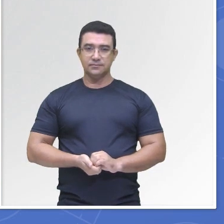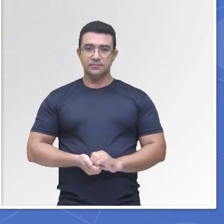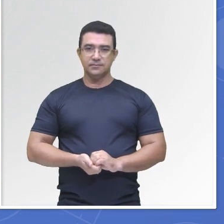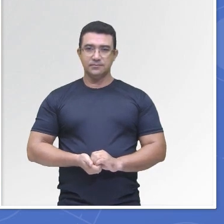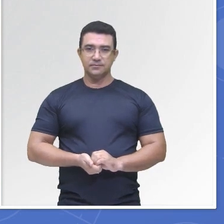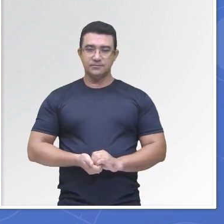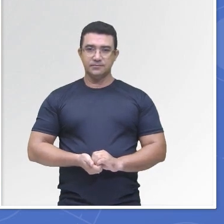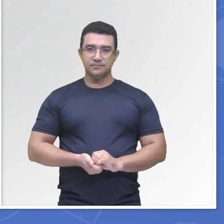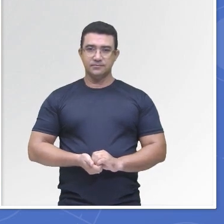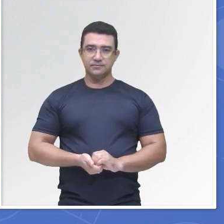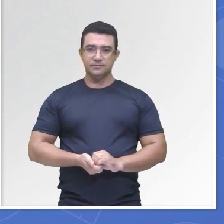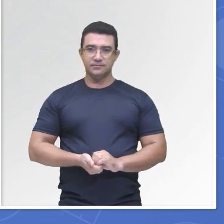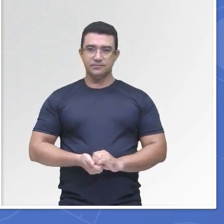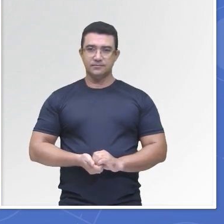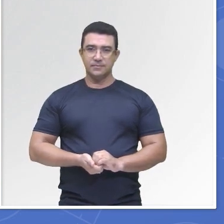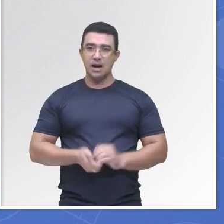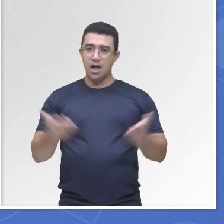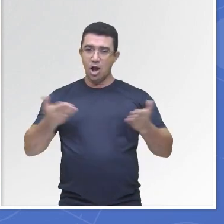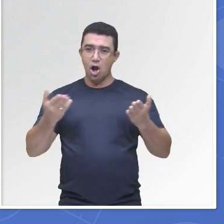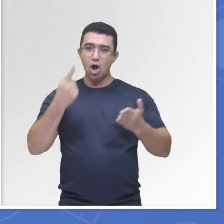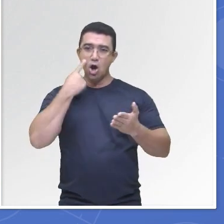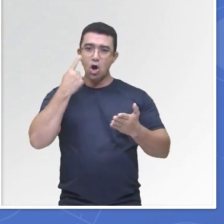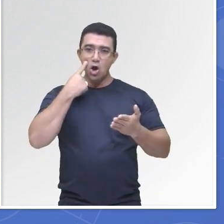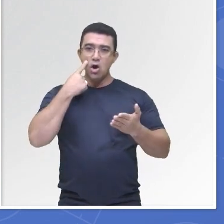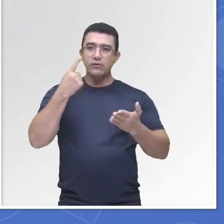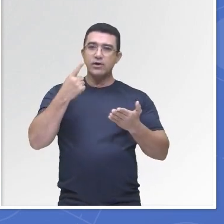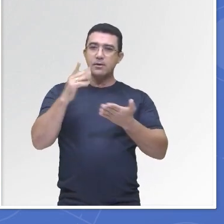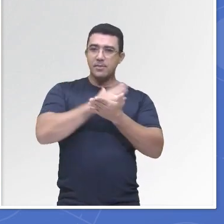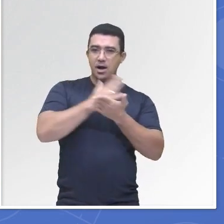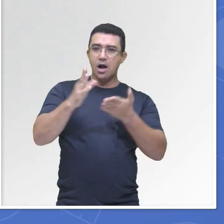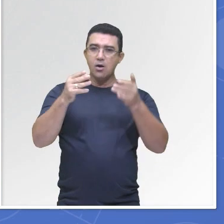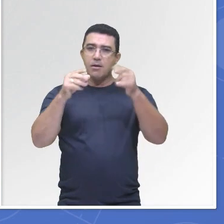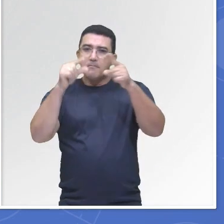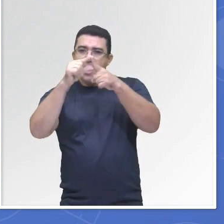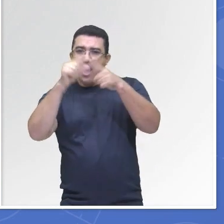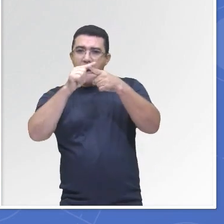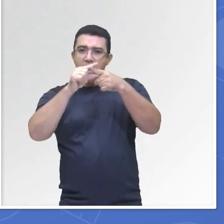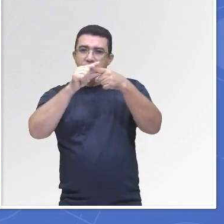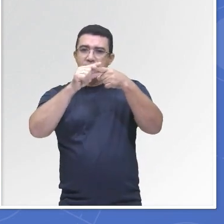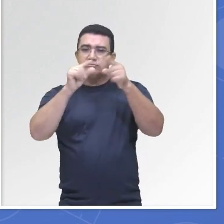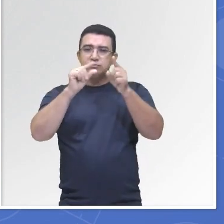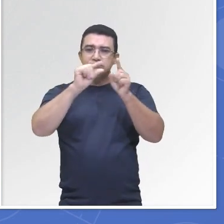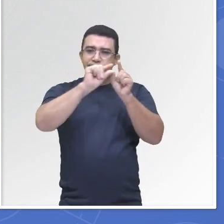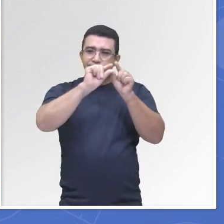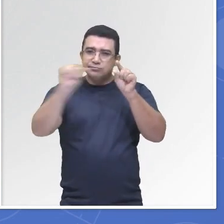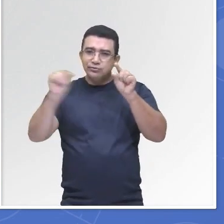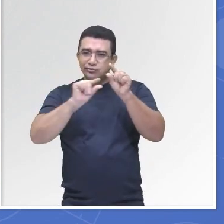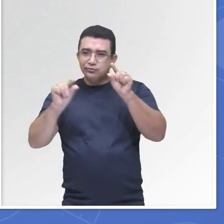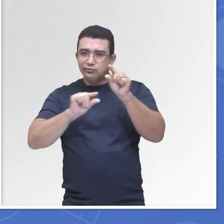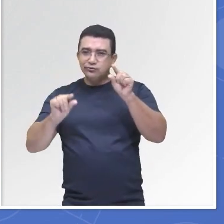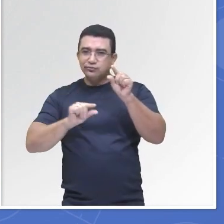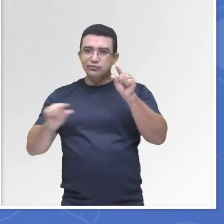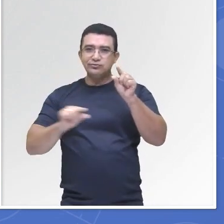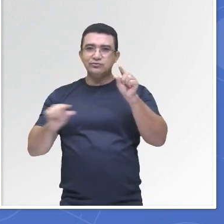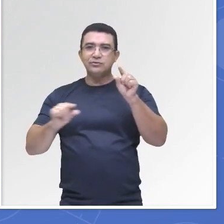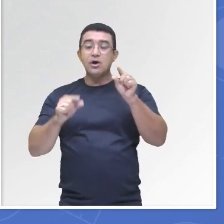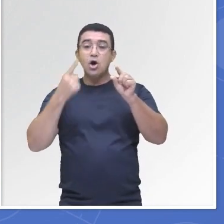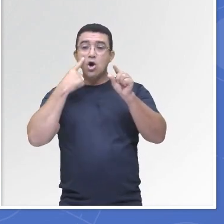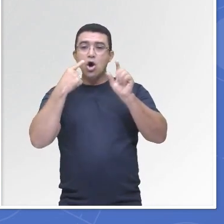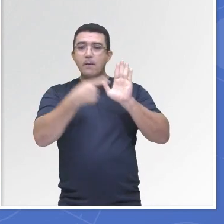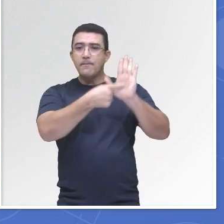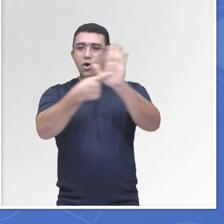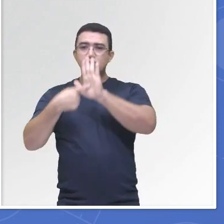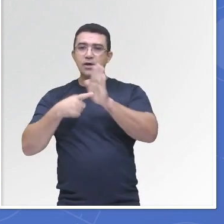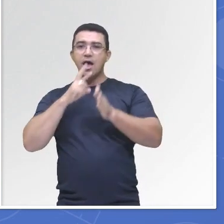importantes dessa nossa resposta da letra A, tá? Para ficar gravadinho. Já resumi aqui, mas a gente vai apresentar